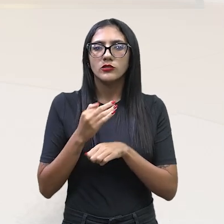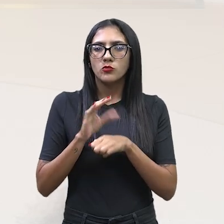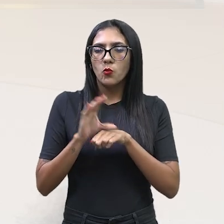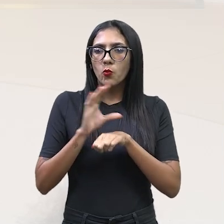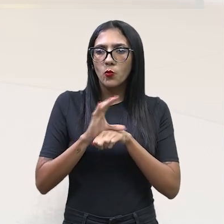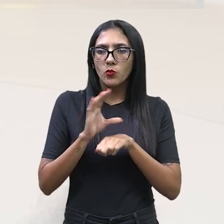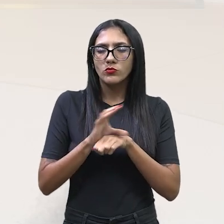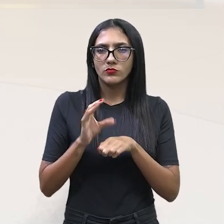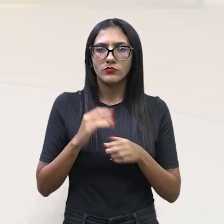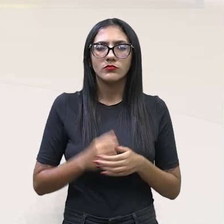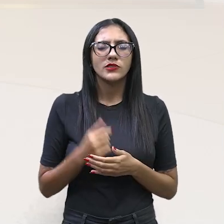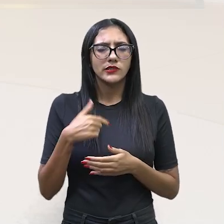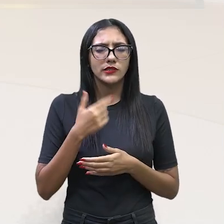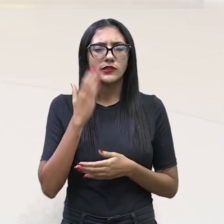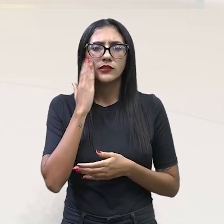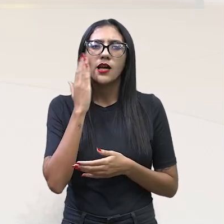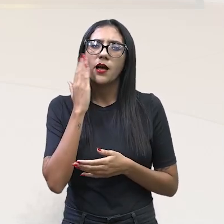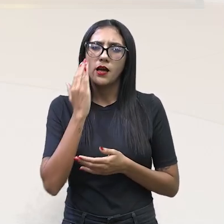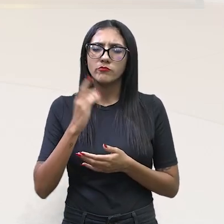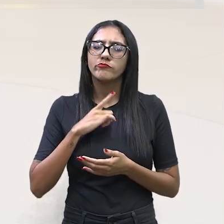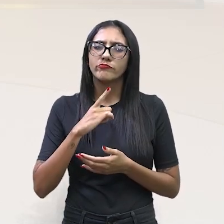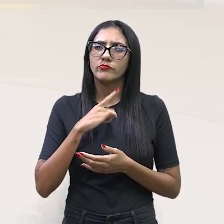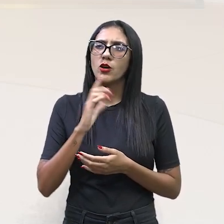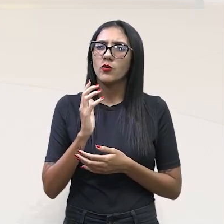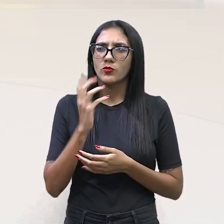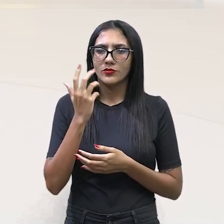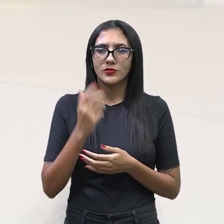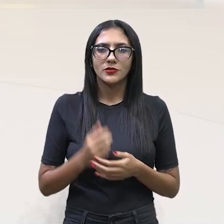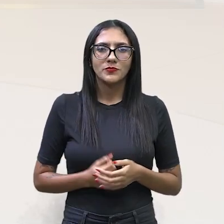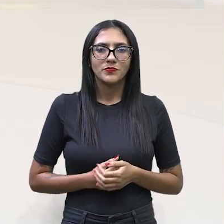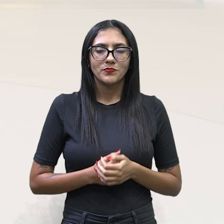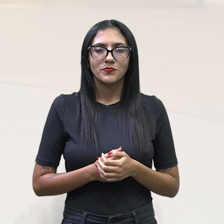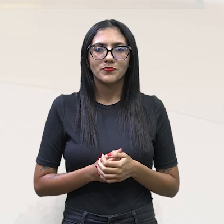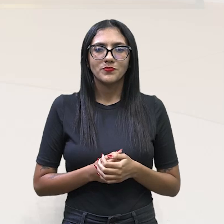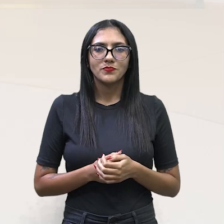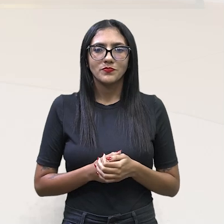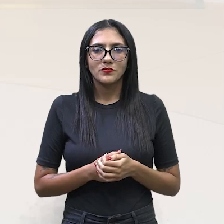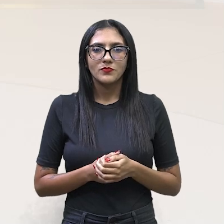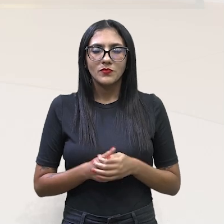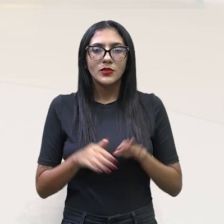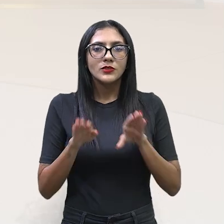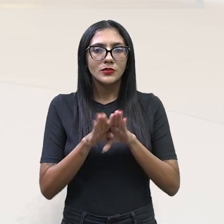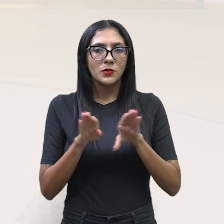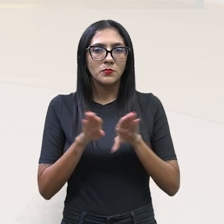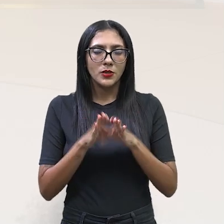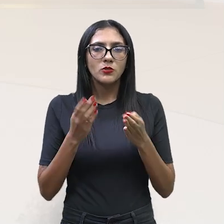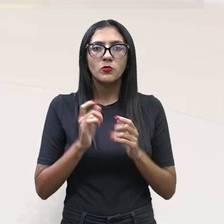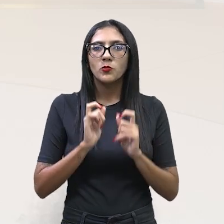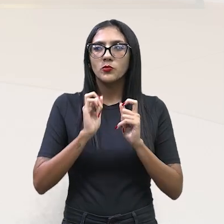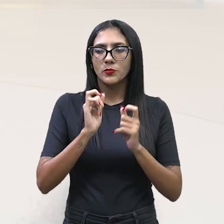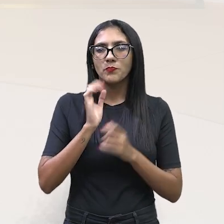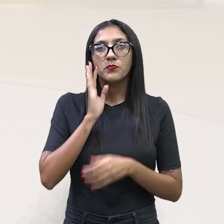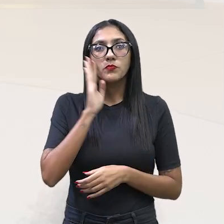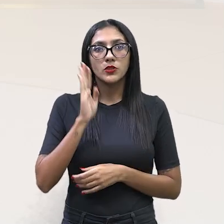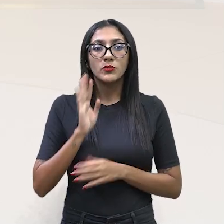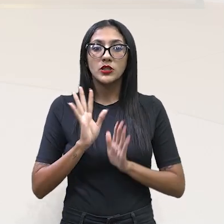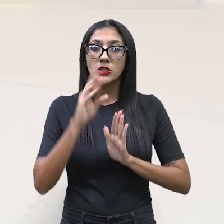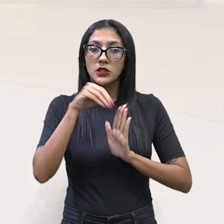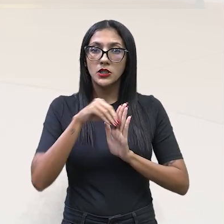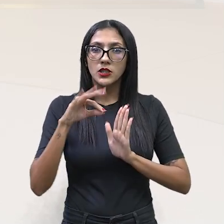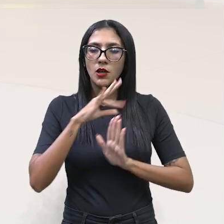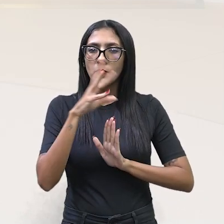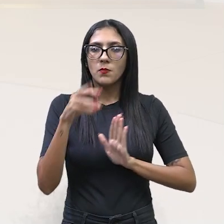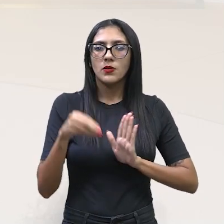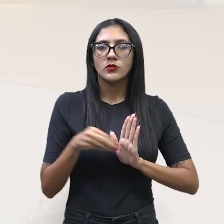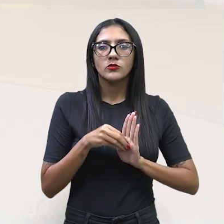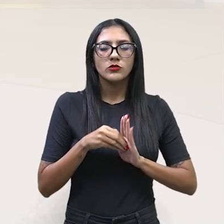isso acontece, não é, professor? Sem contar também algo assim que a gente não pode perder de vista, principalmente na Amazônia Legal,